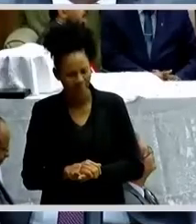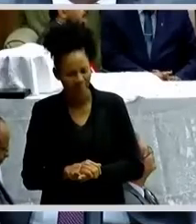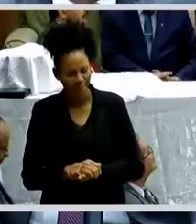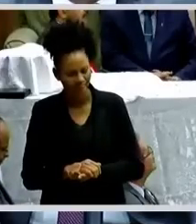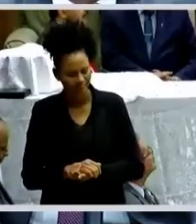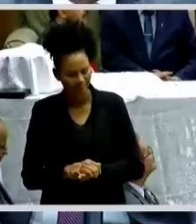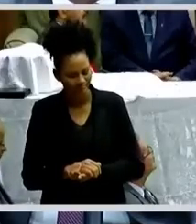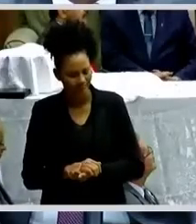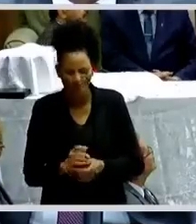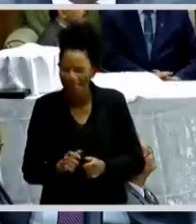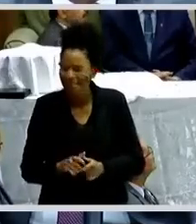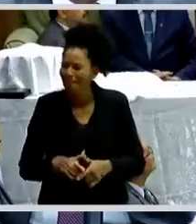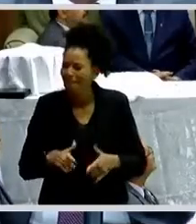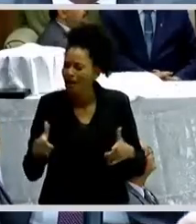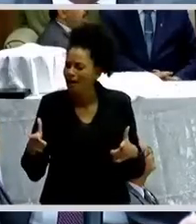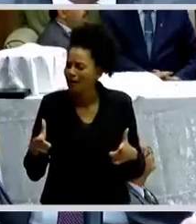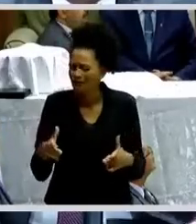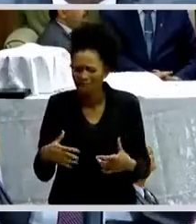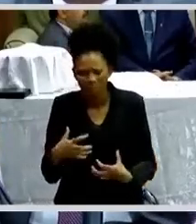Um dos maiores absurdos.